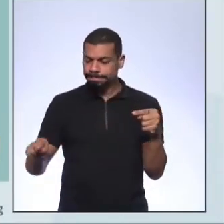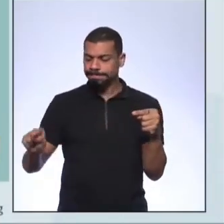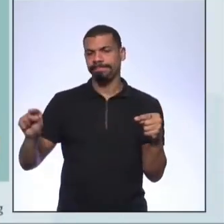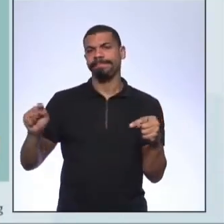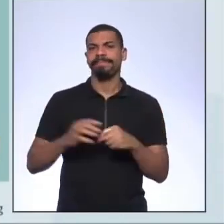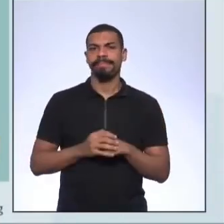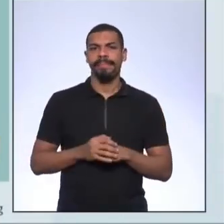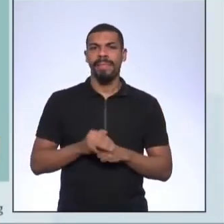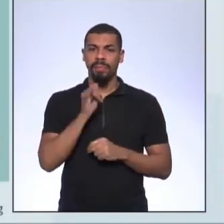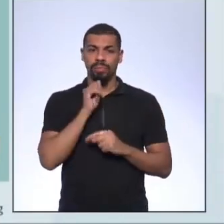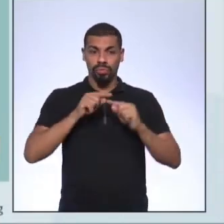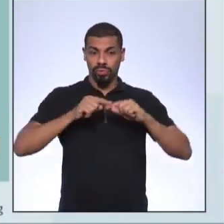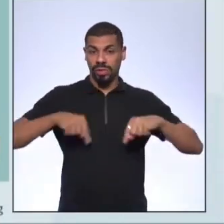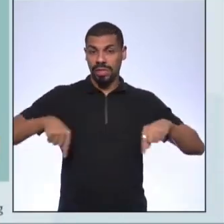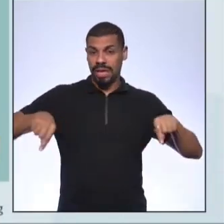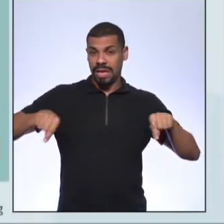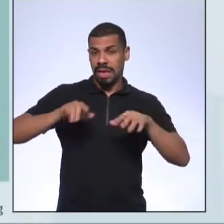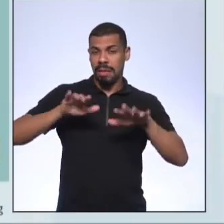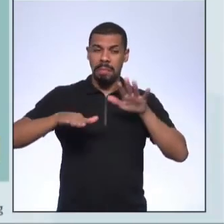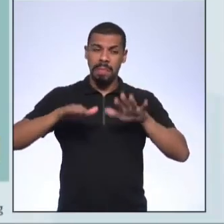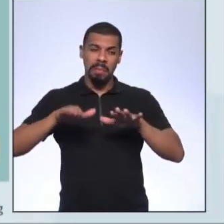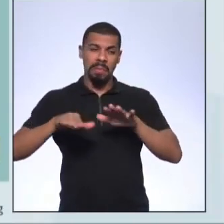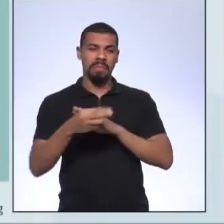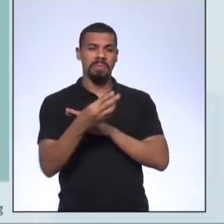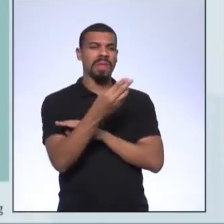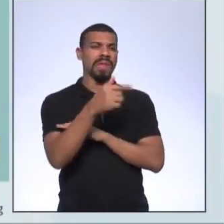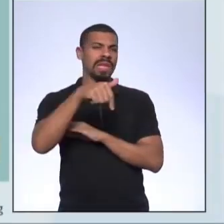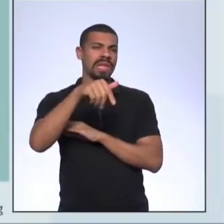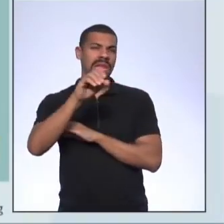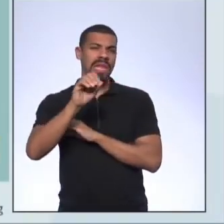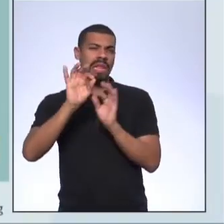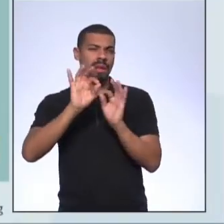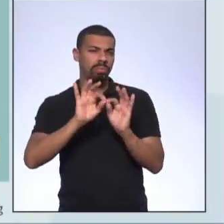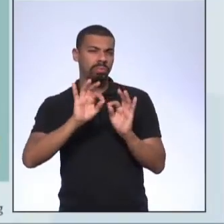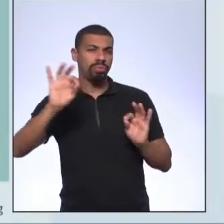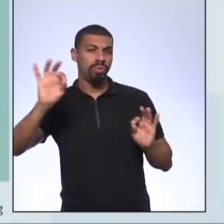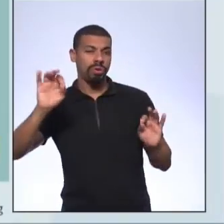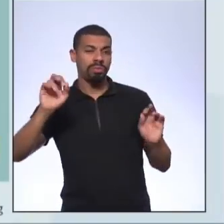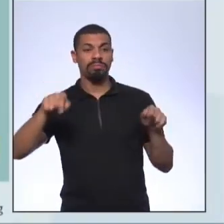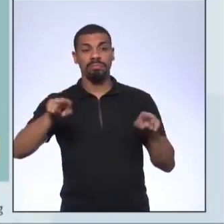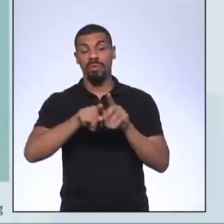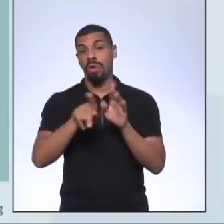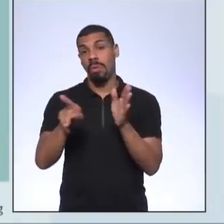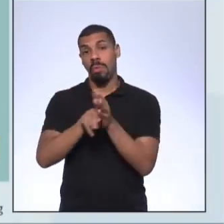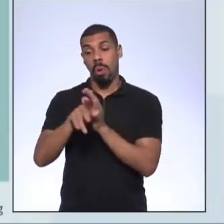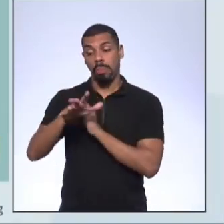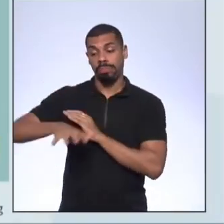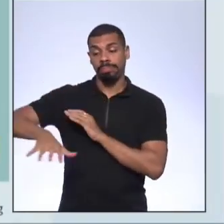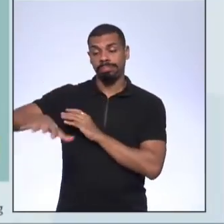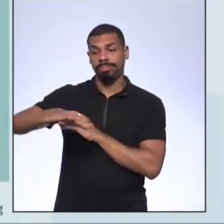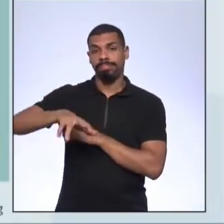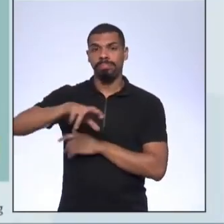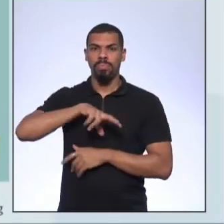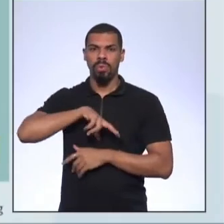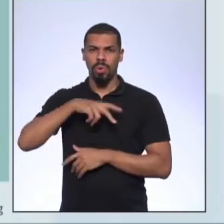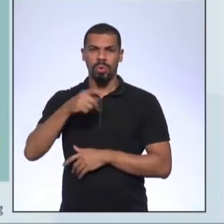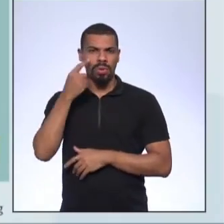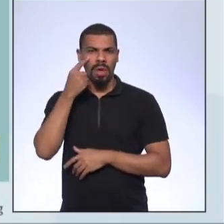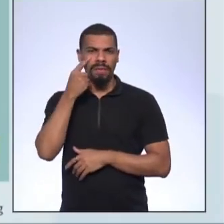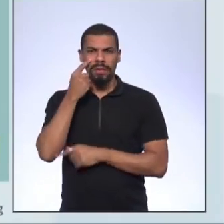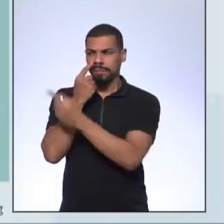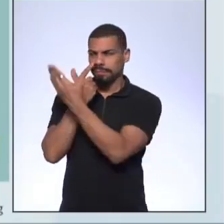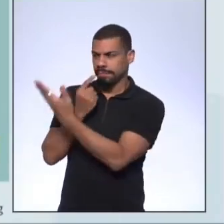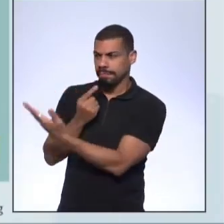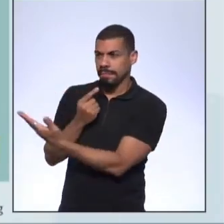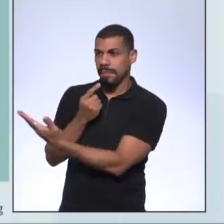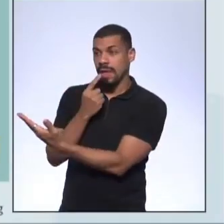as terras que estivessem a 370 léguas a oeste pertenceriam a Portugal. Todas essas linhas em vermelho